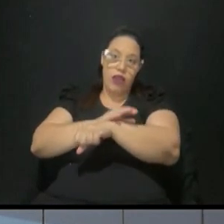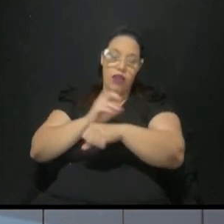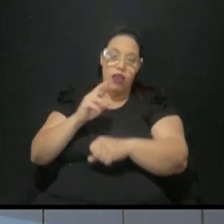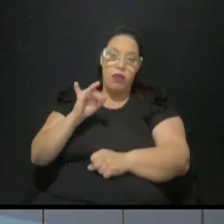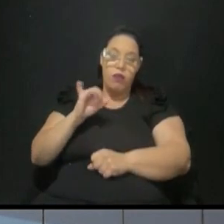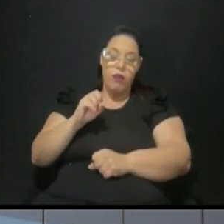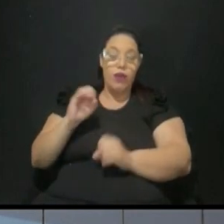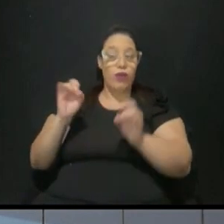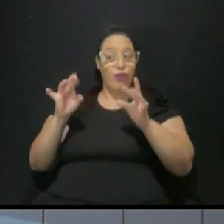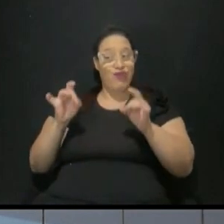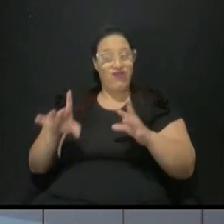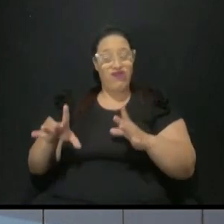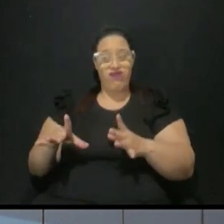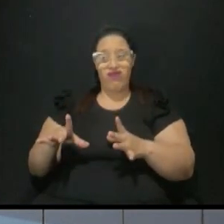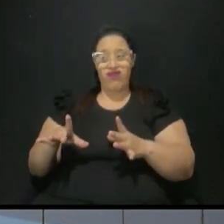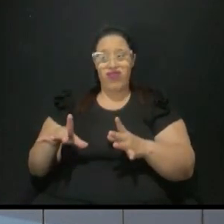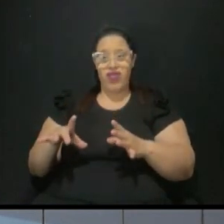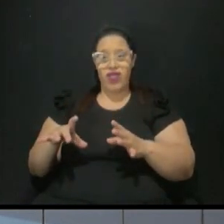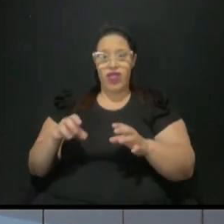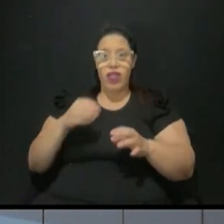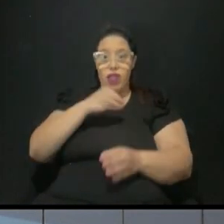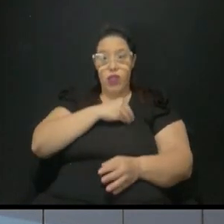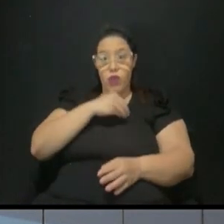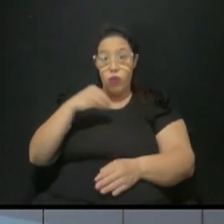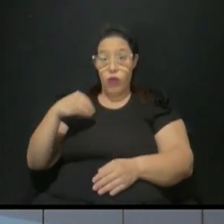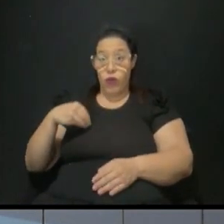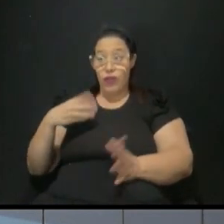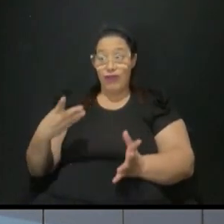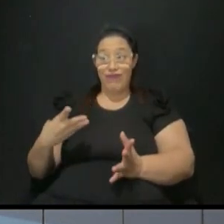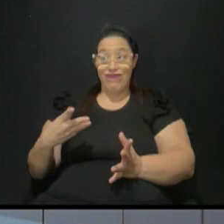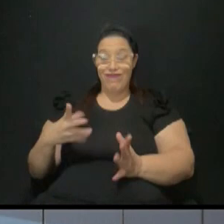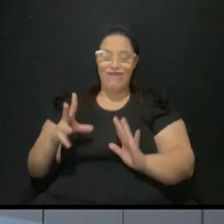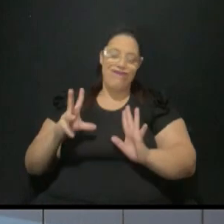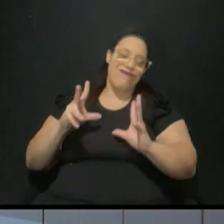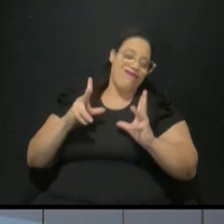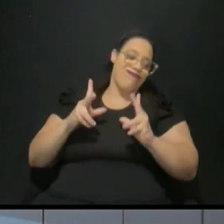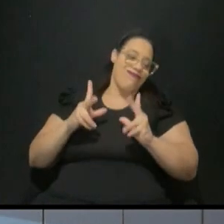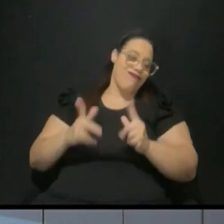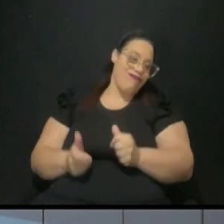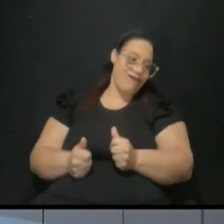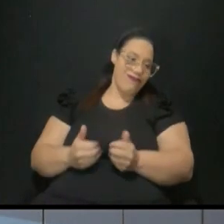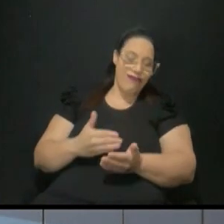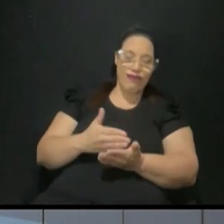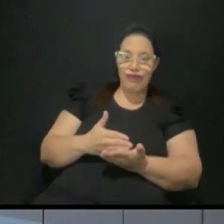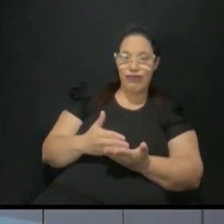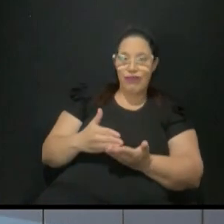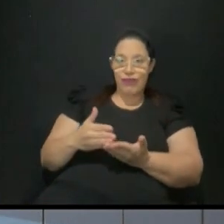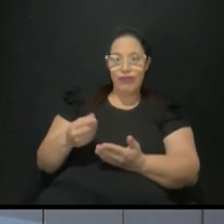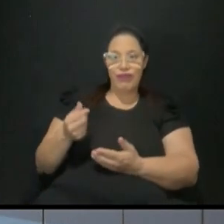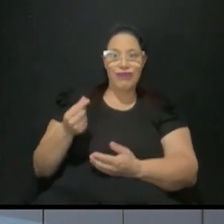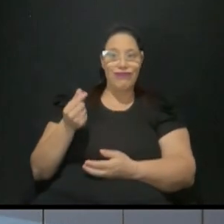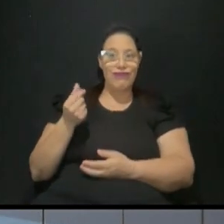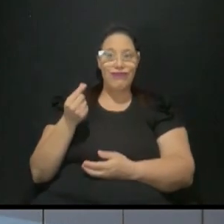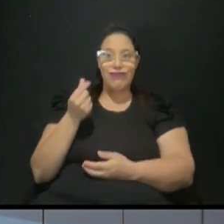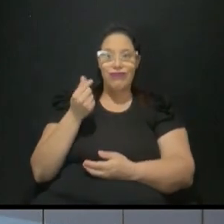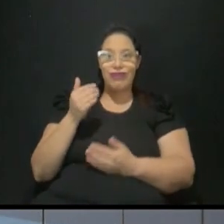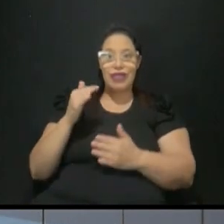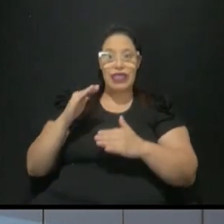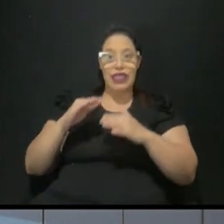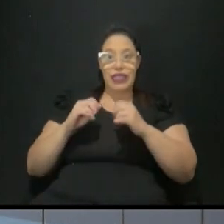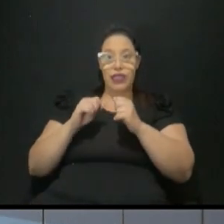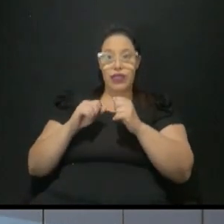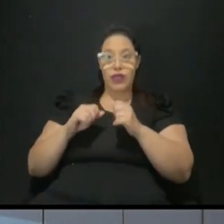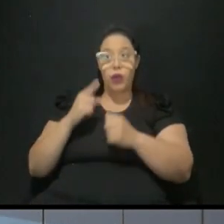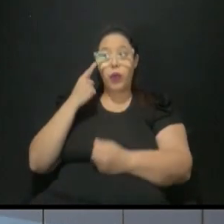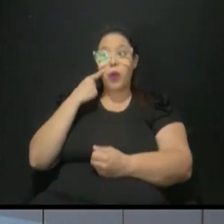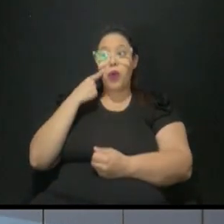alguns tipos de exame. Né? Então, tem uma série de coisas que o valor ele vai se diluir. Então, num primeiro olhar, é um